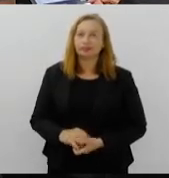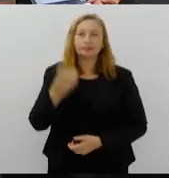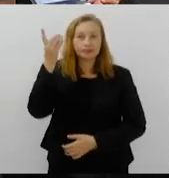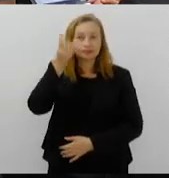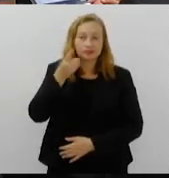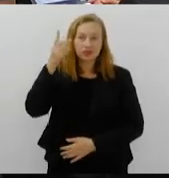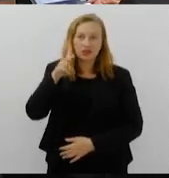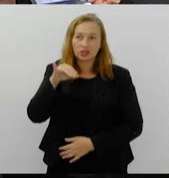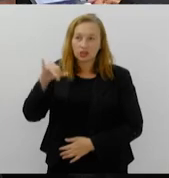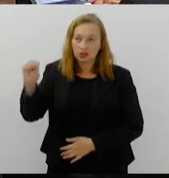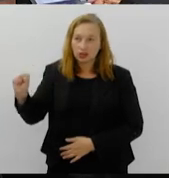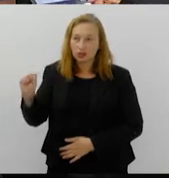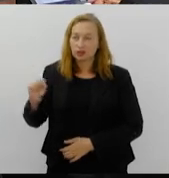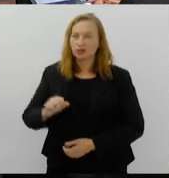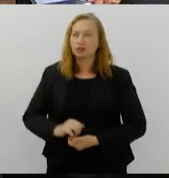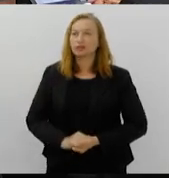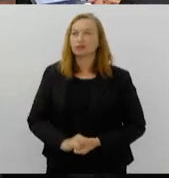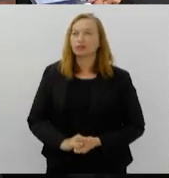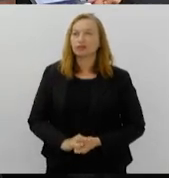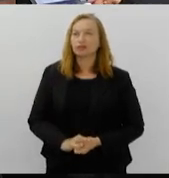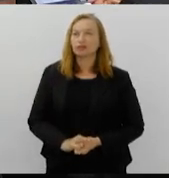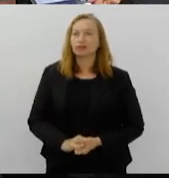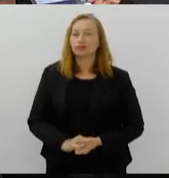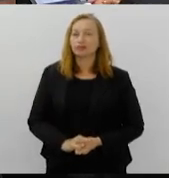Deputado Vinícius Cozzolino.